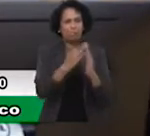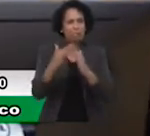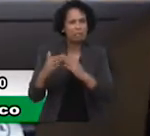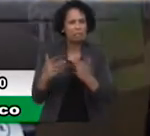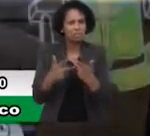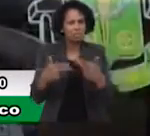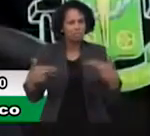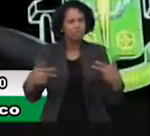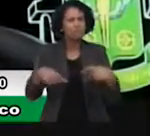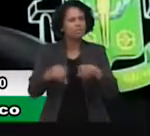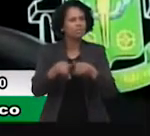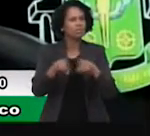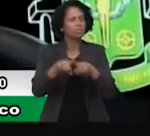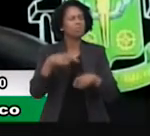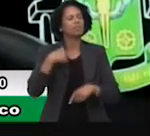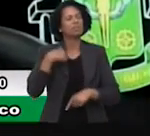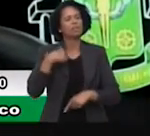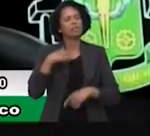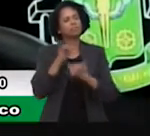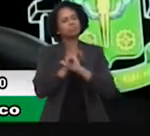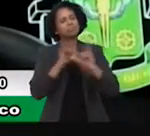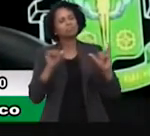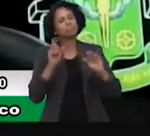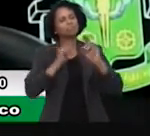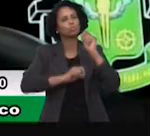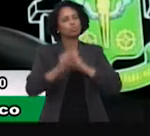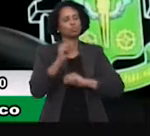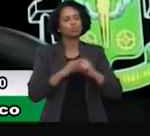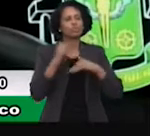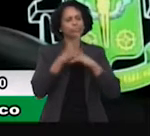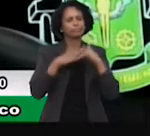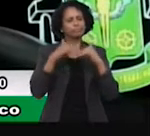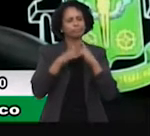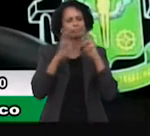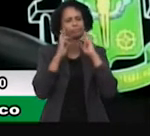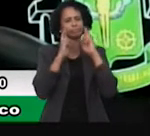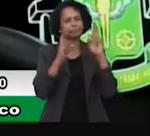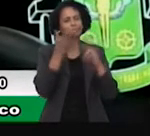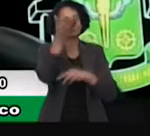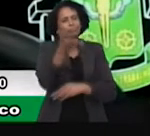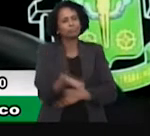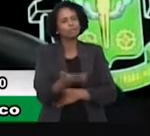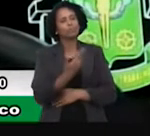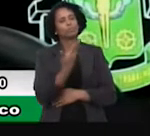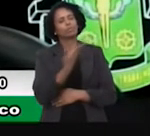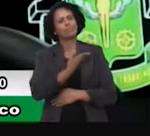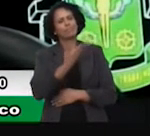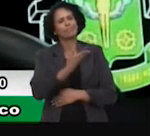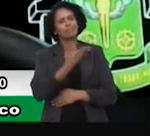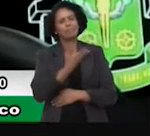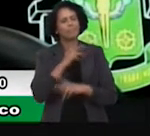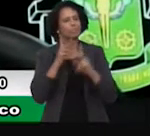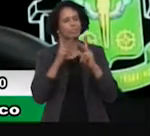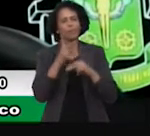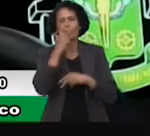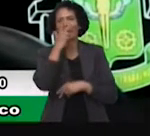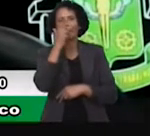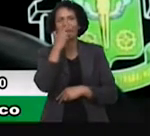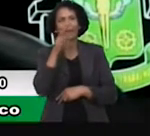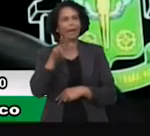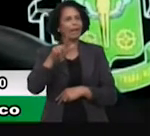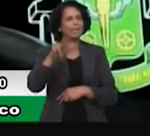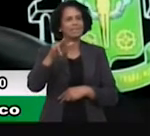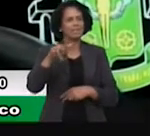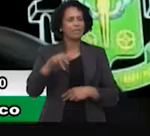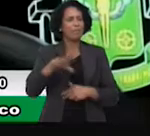aqui registrado o meu carinho, o meu respeito por Vossa Excelência. Vossa Excelência é um irmão que eu tenho aqui nessa cidade, um irmão